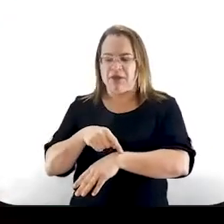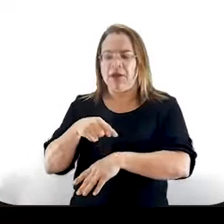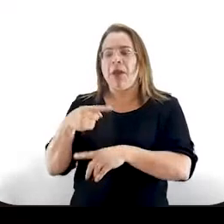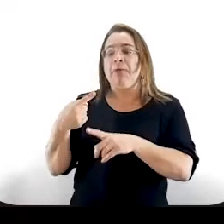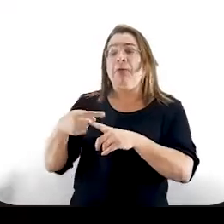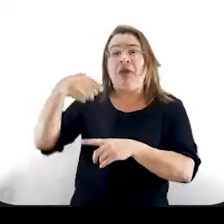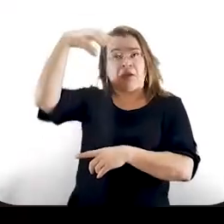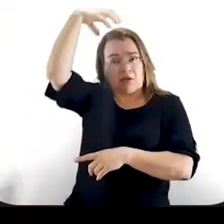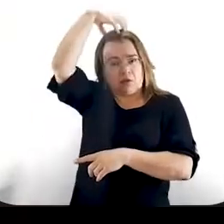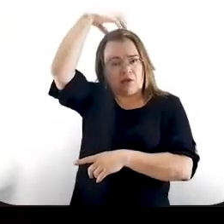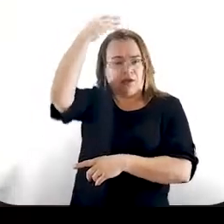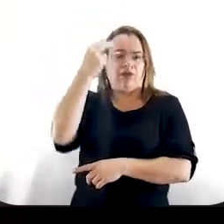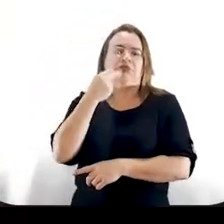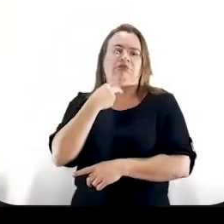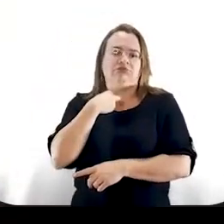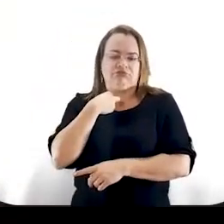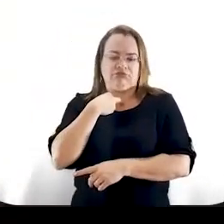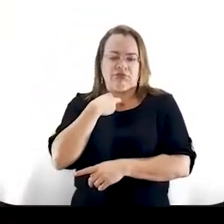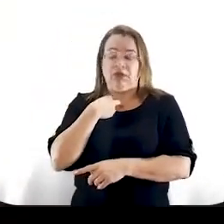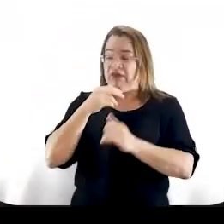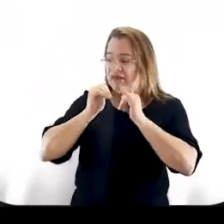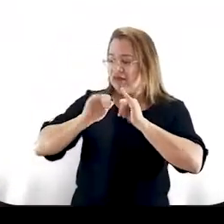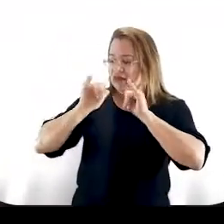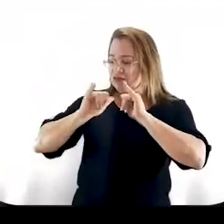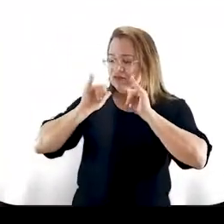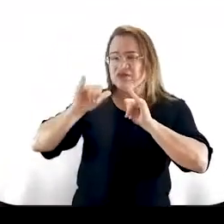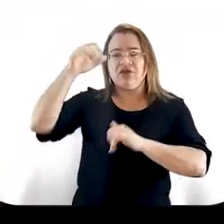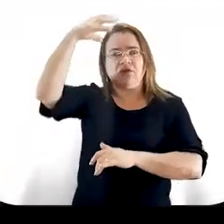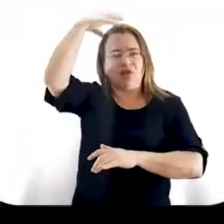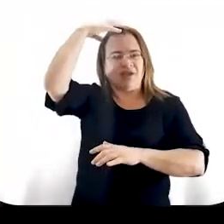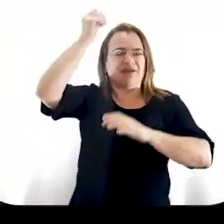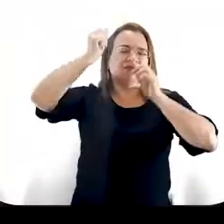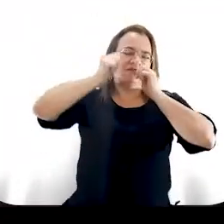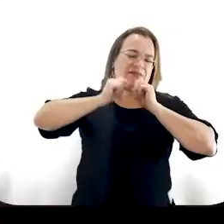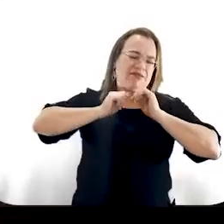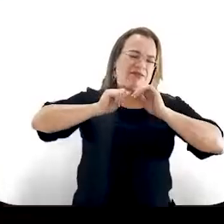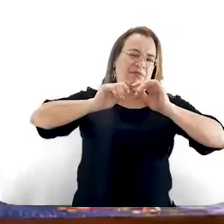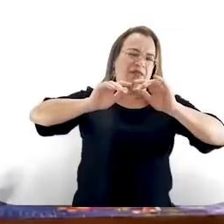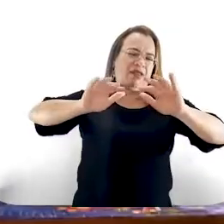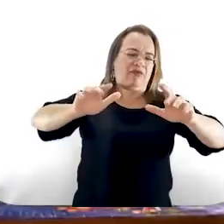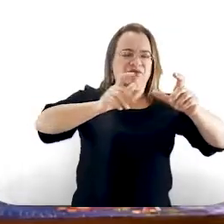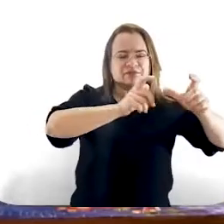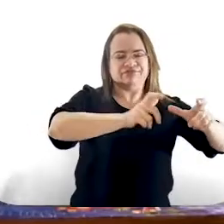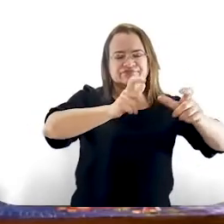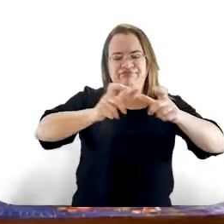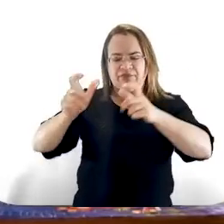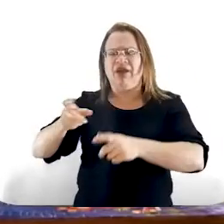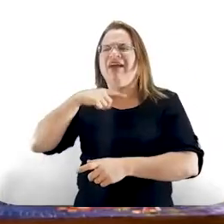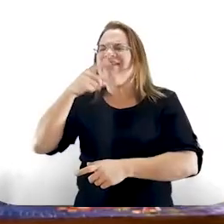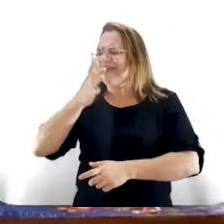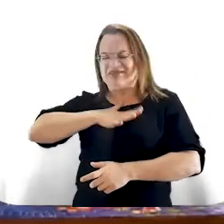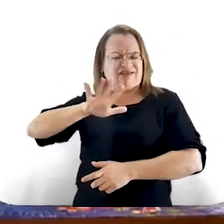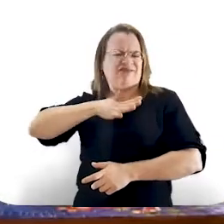rei muito ocupado. E a notícia do rei se espalhava por todos os lugares. Ninguém